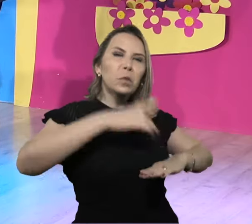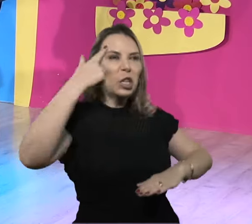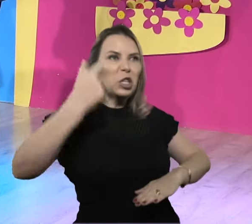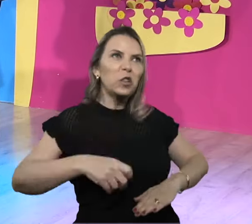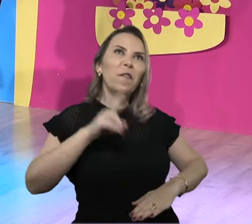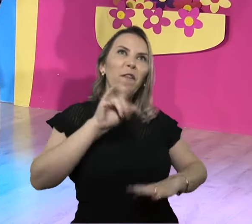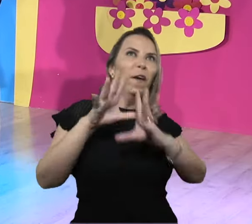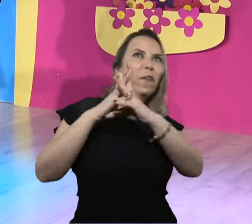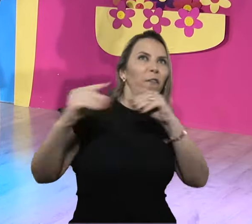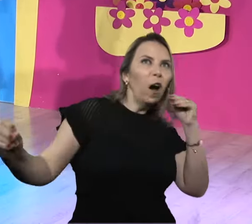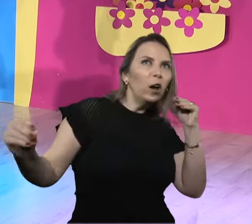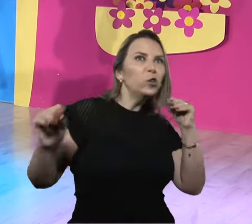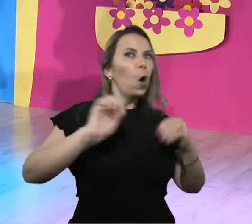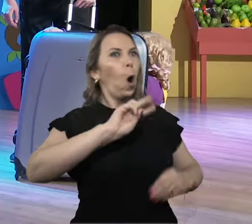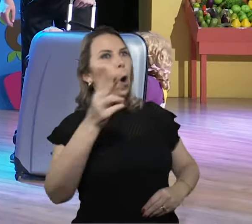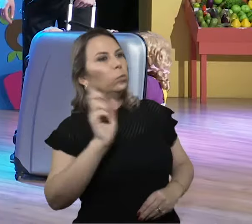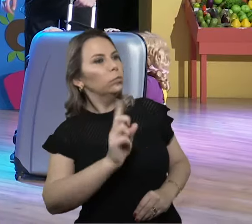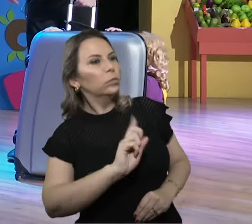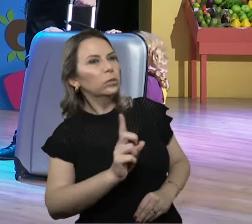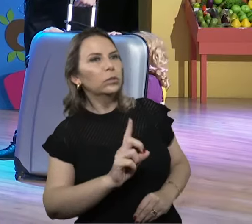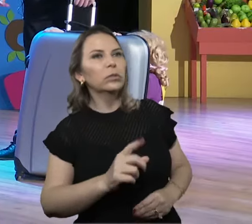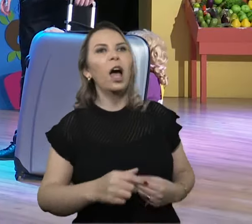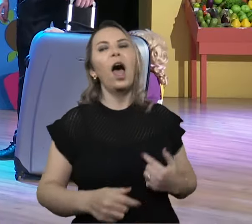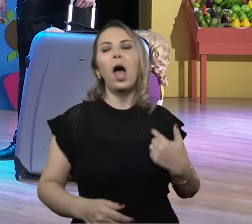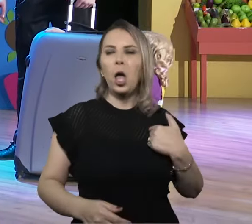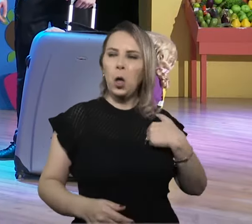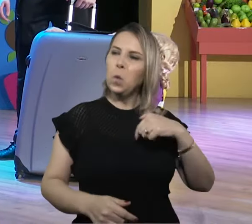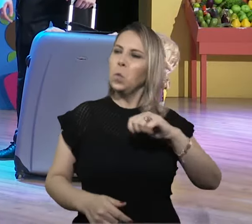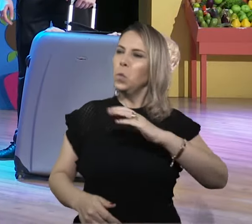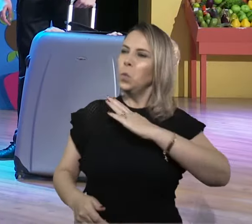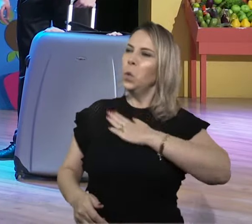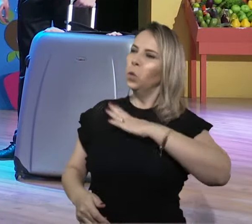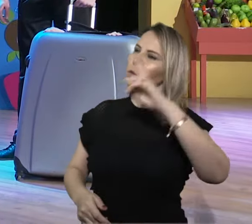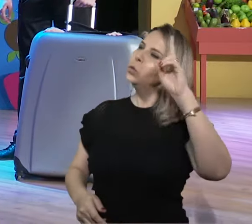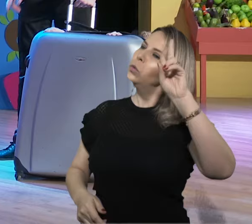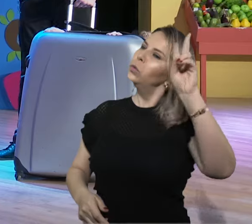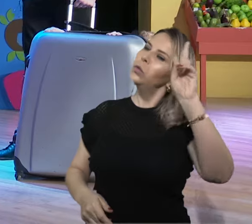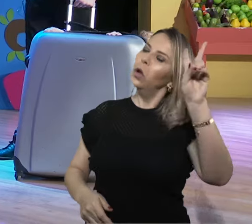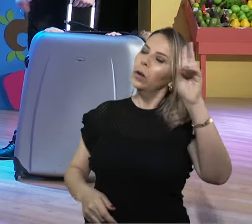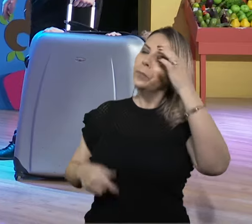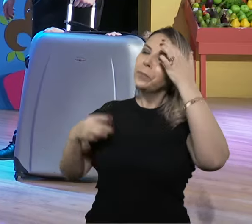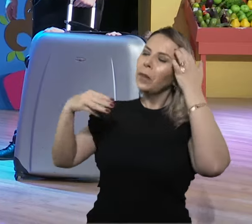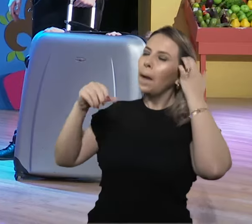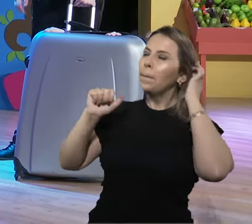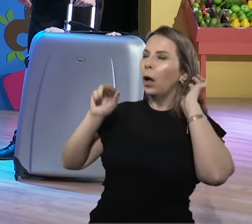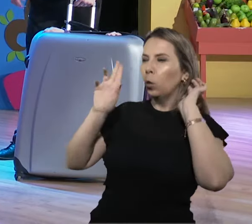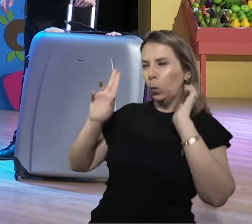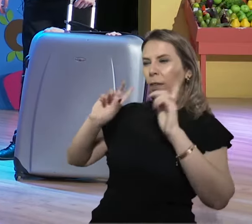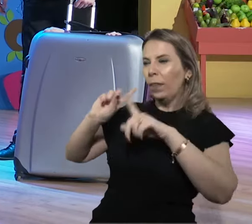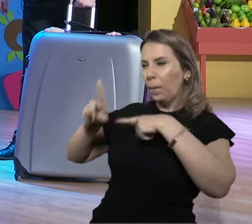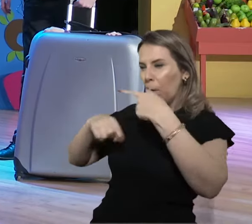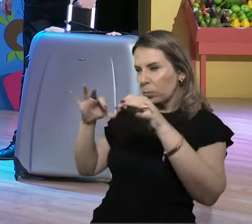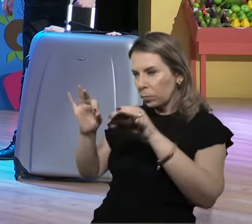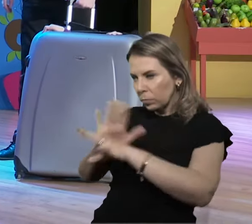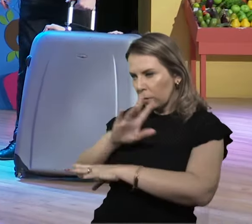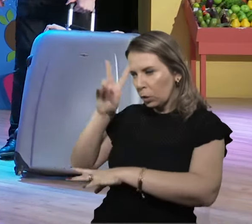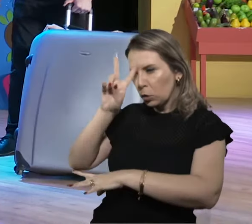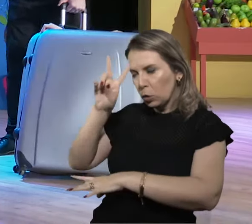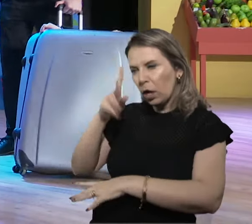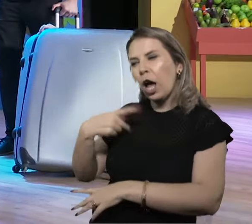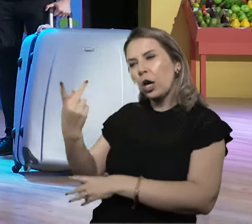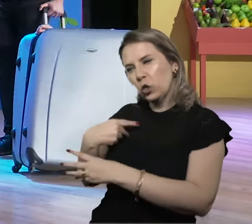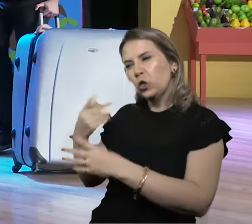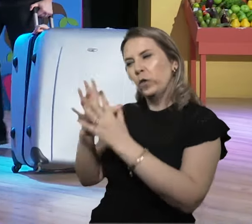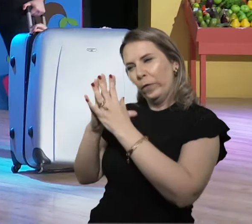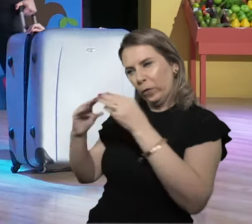Vai fugir mesmo ou não? Ah, eu gosto de histórias. Manu, depois da